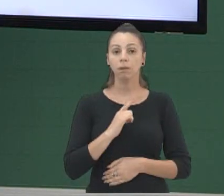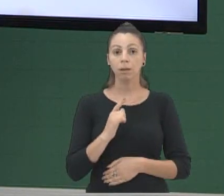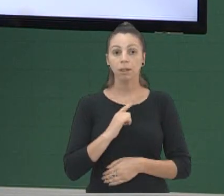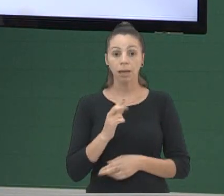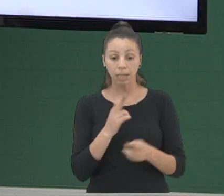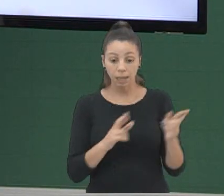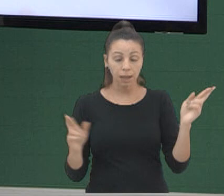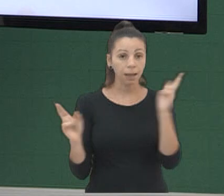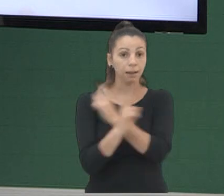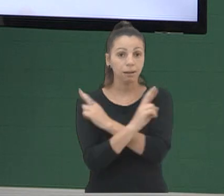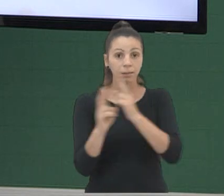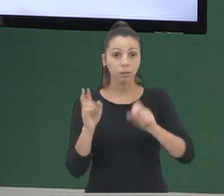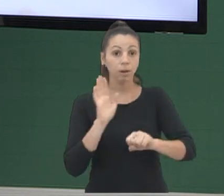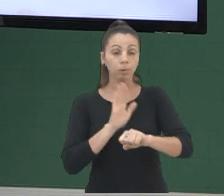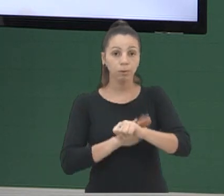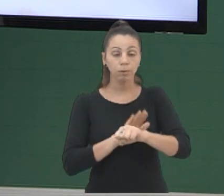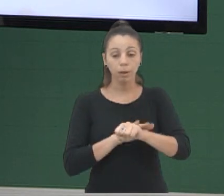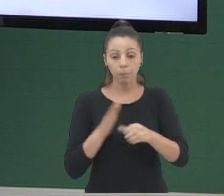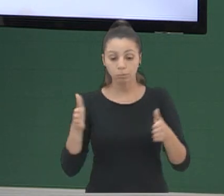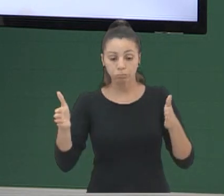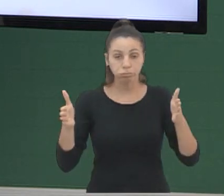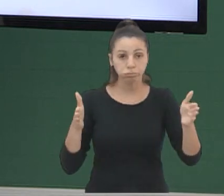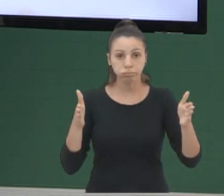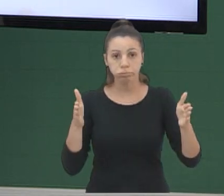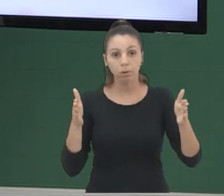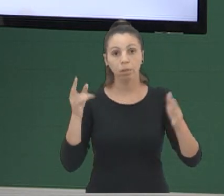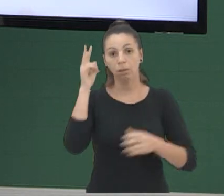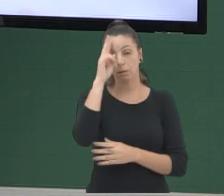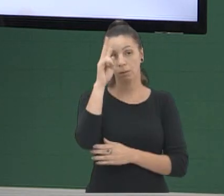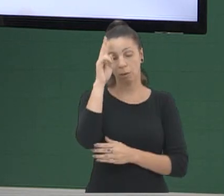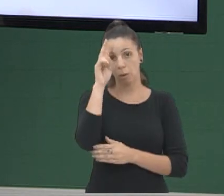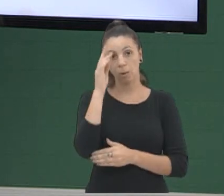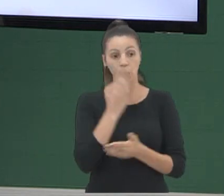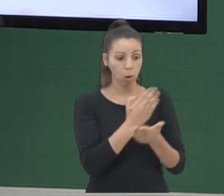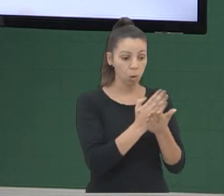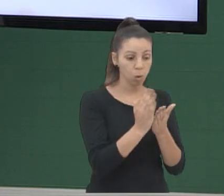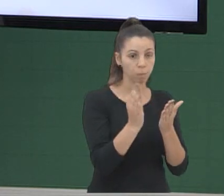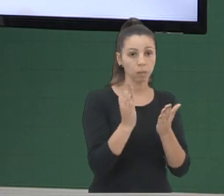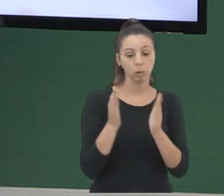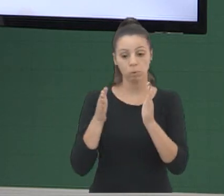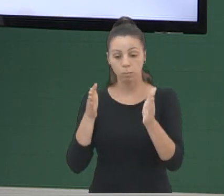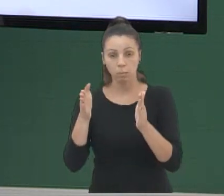aos tempos da história, que vão dar ideia de um começo, meio e fim aí.